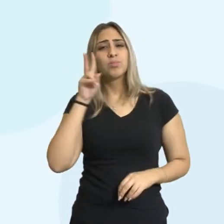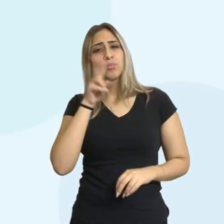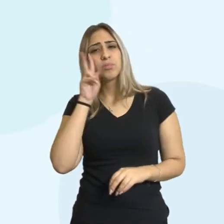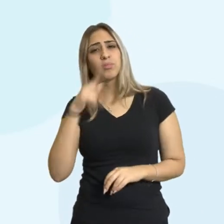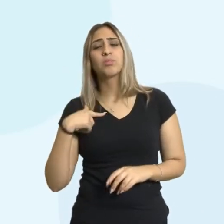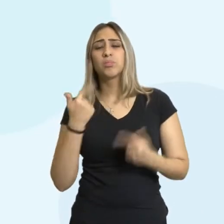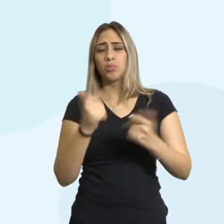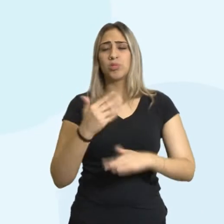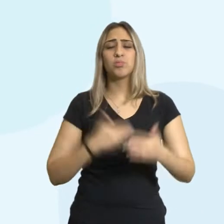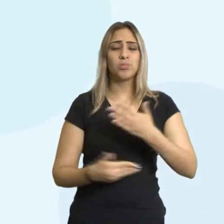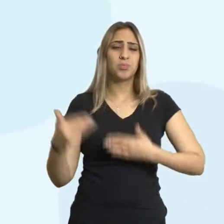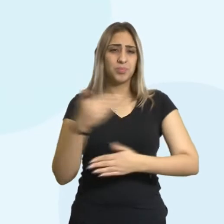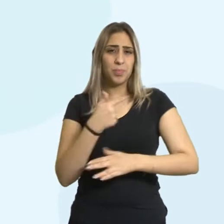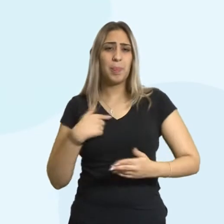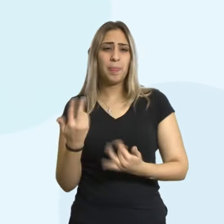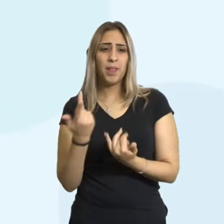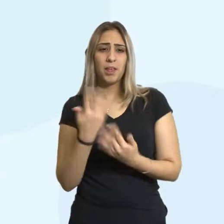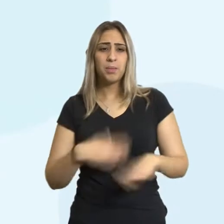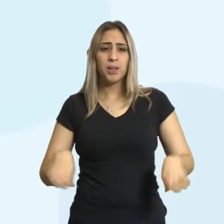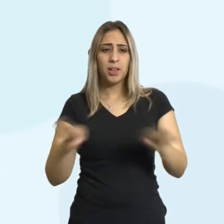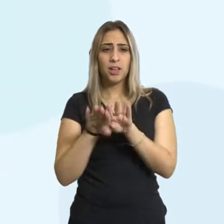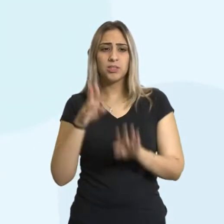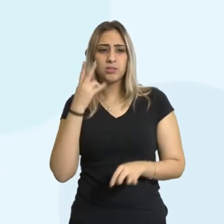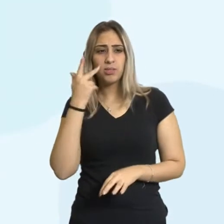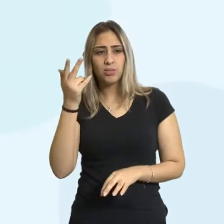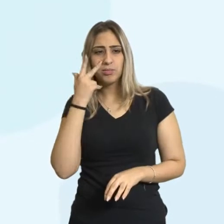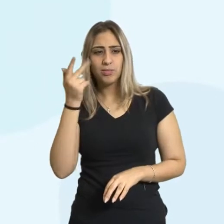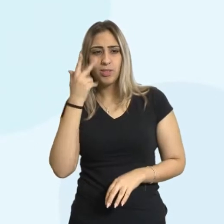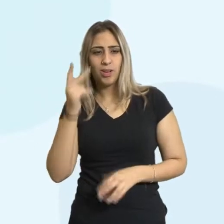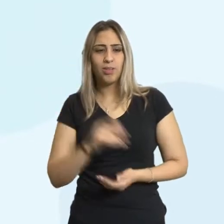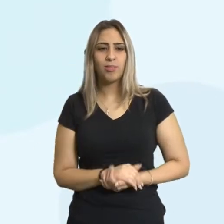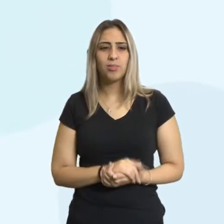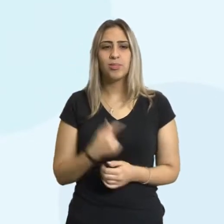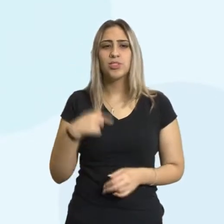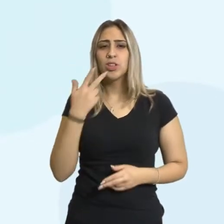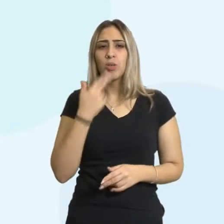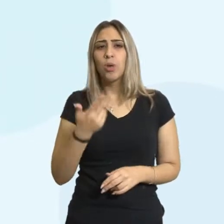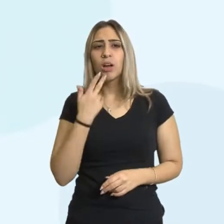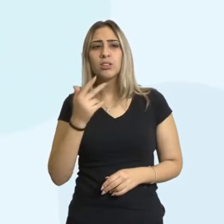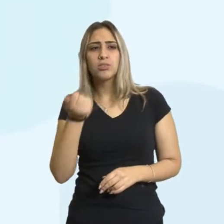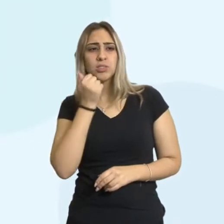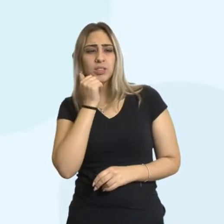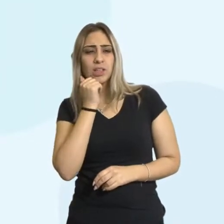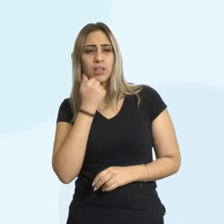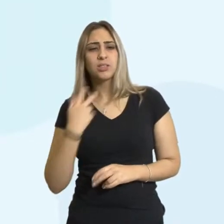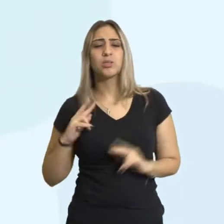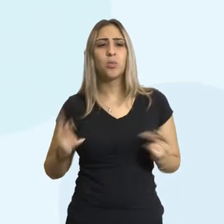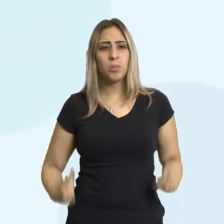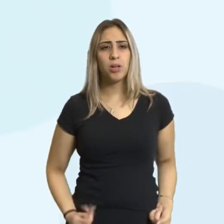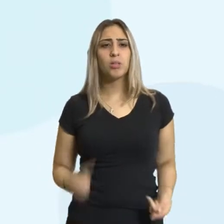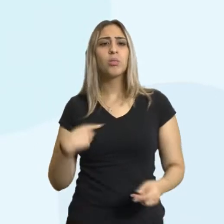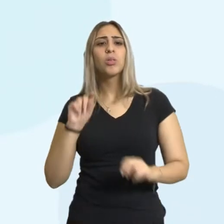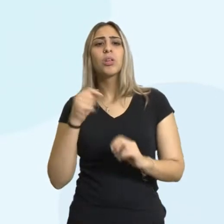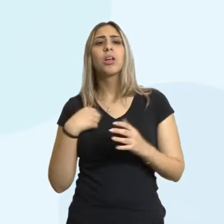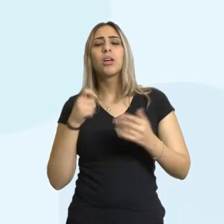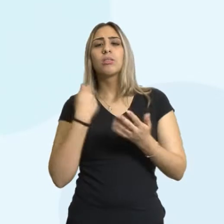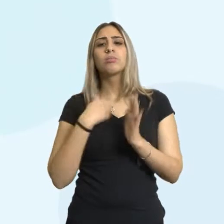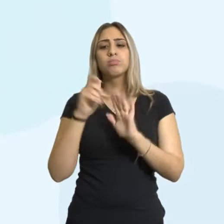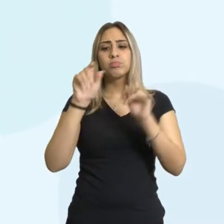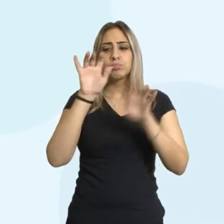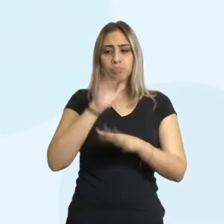vai para o próximo slide que é a irmandade natural de linguagens e ciências humanas né E aí o que tá escrito no